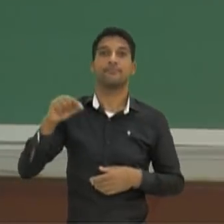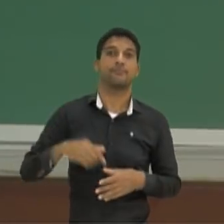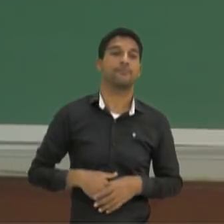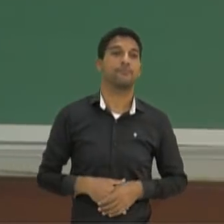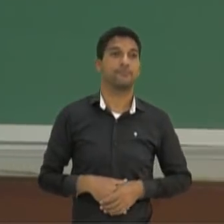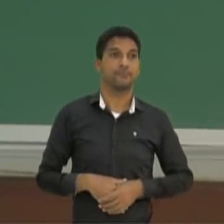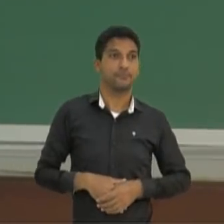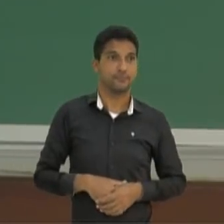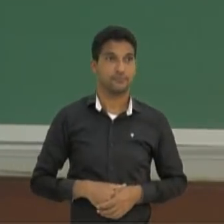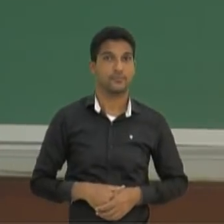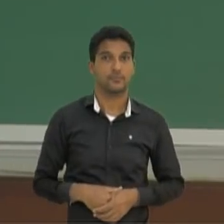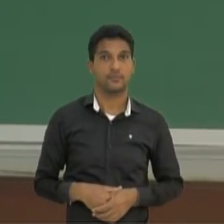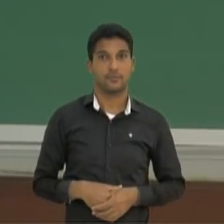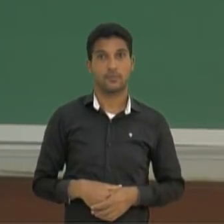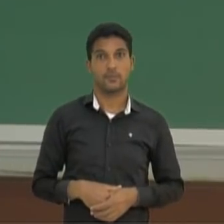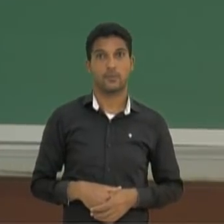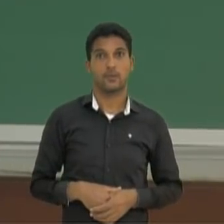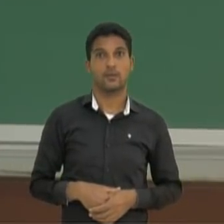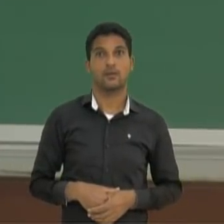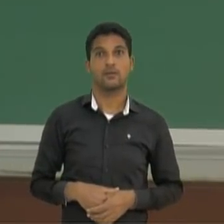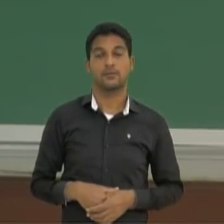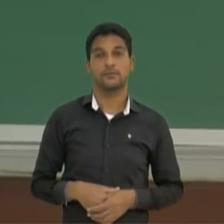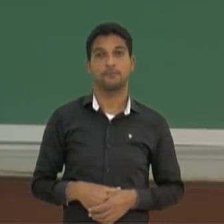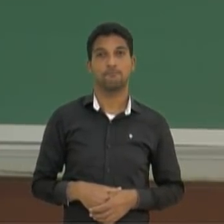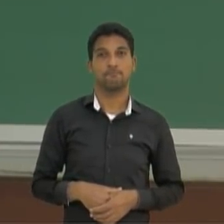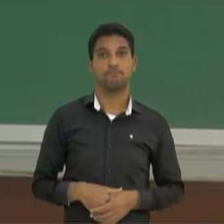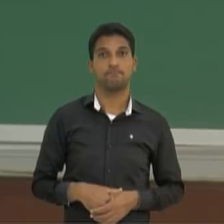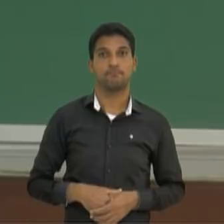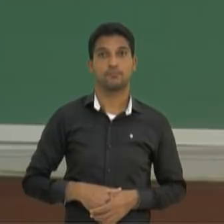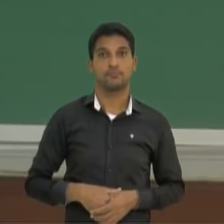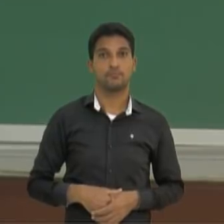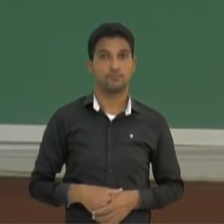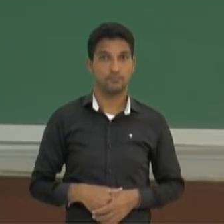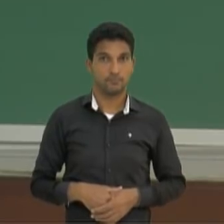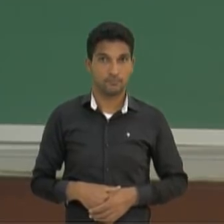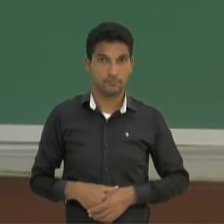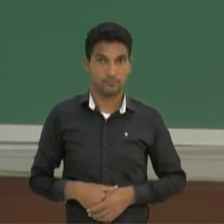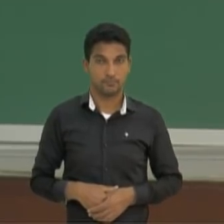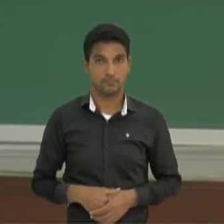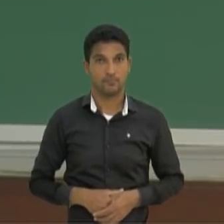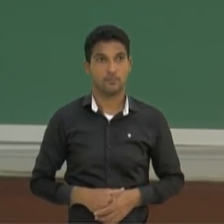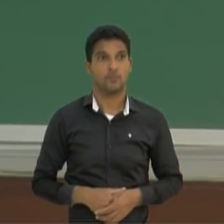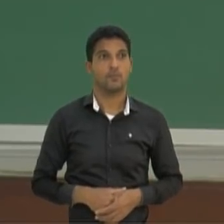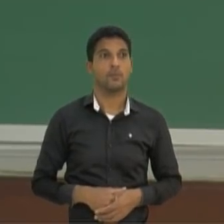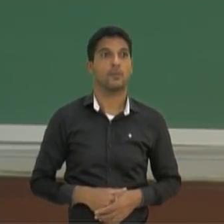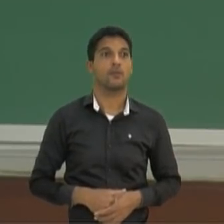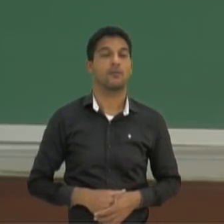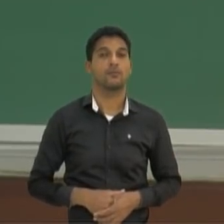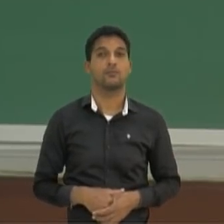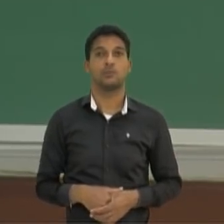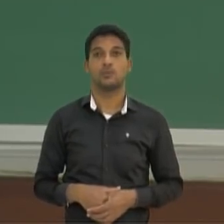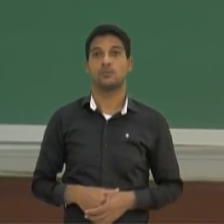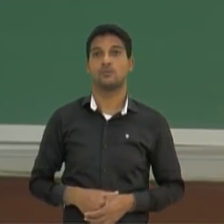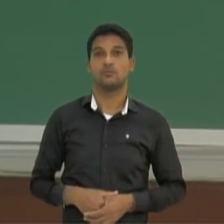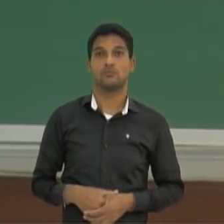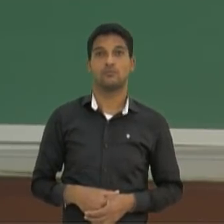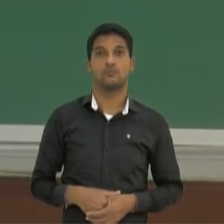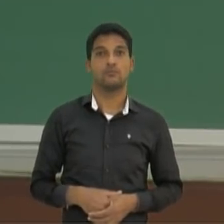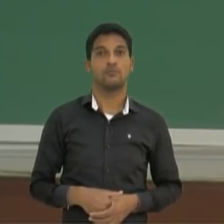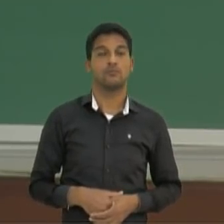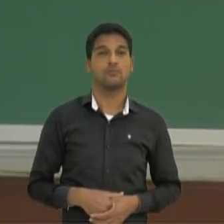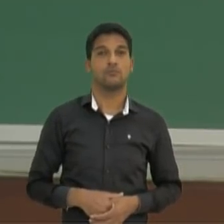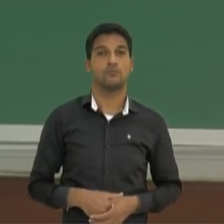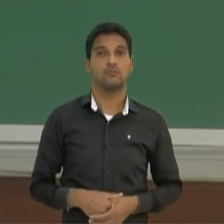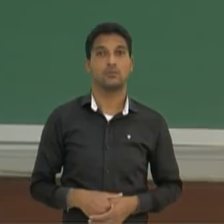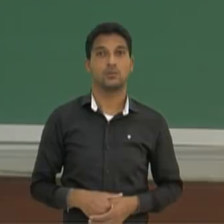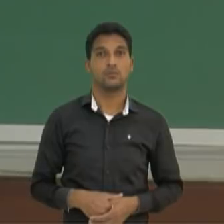assim, do ponto de vista da estética, mais elegante a minha frase, ok? Então, esse é um dos motivos também pelos quais a gente aprende a